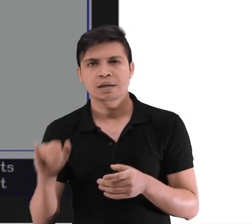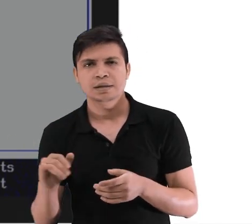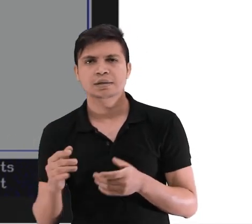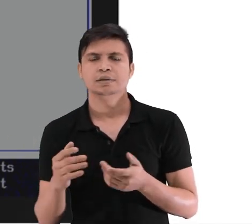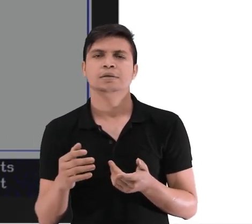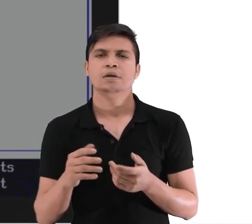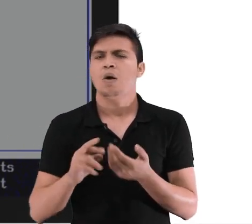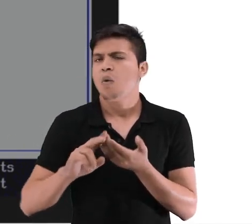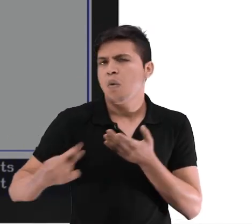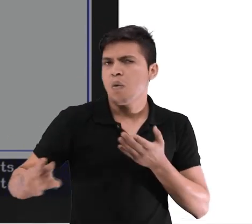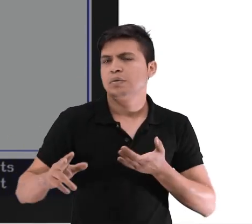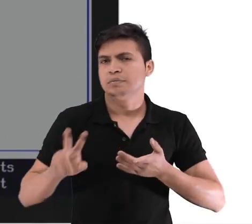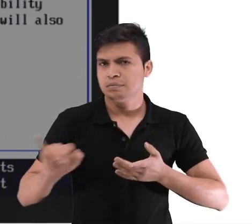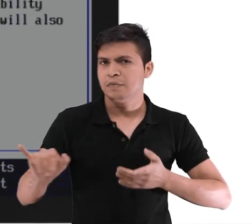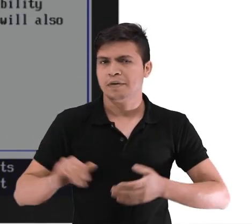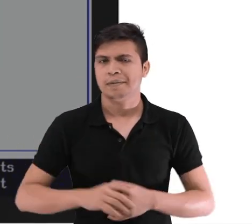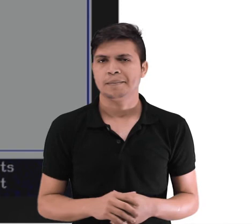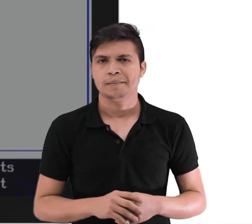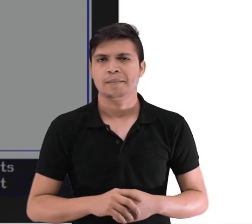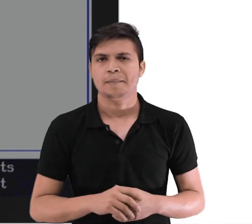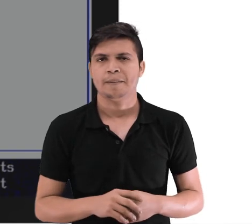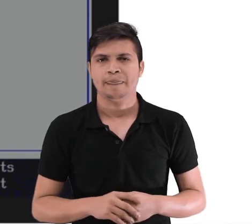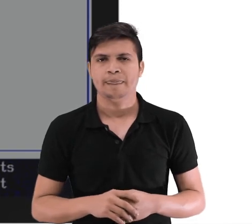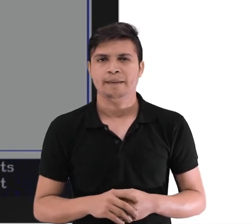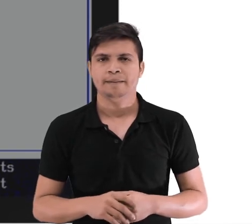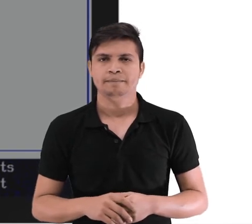outras opções, certo?